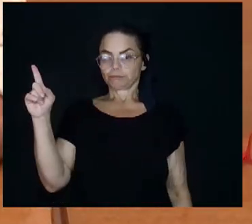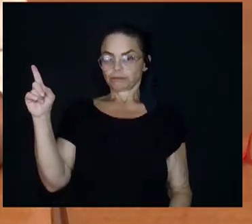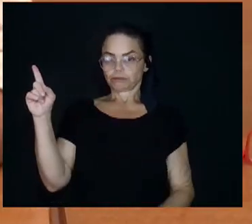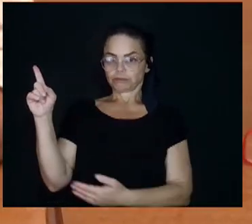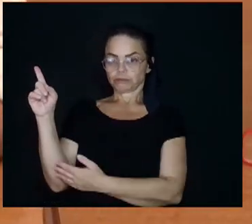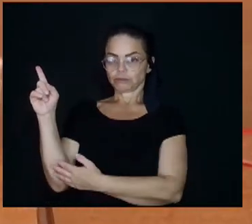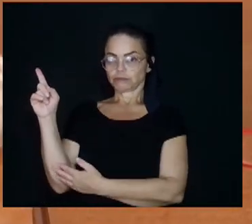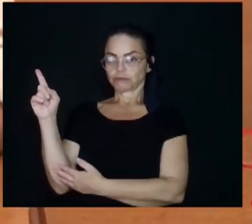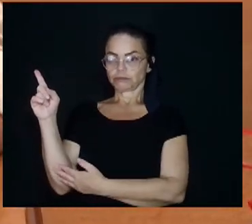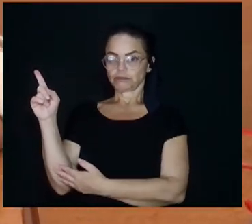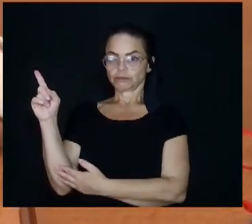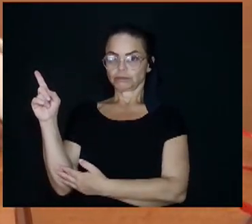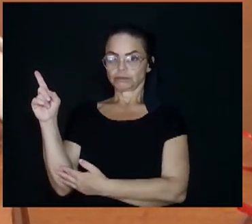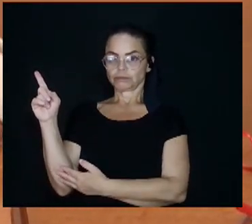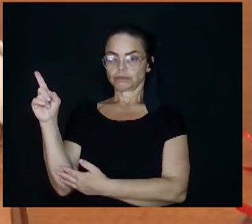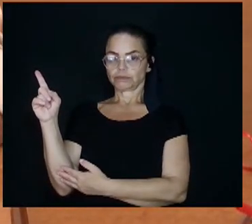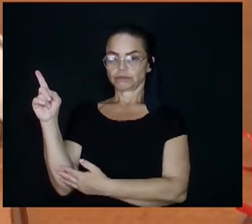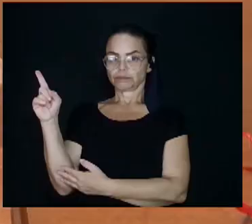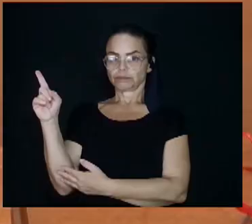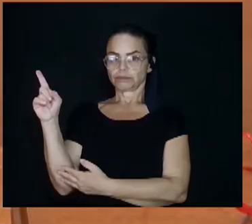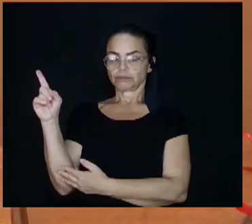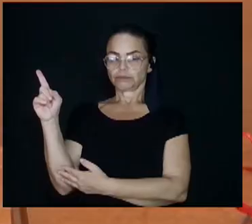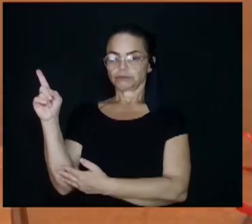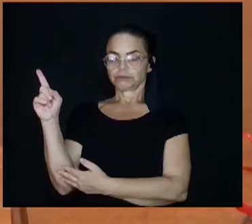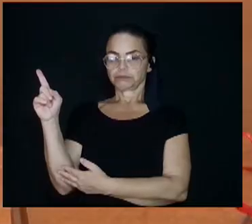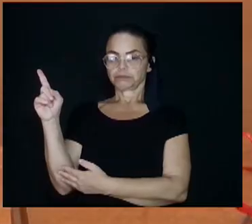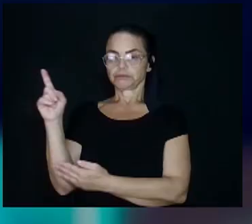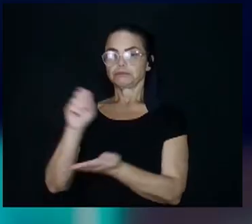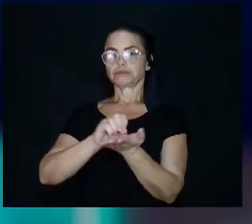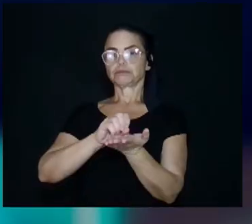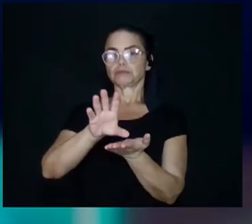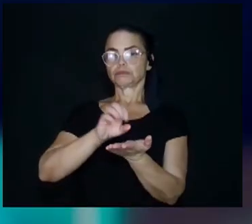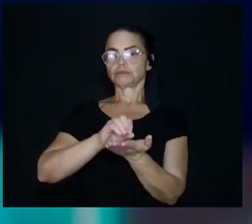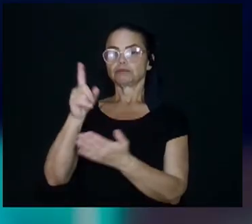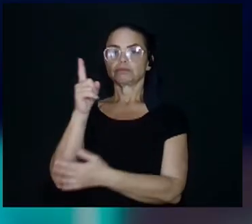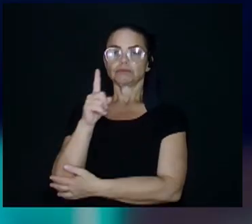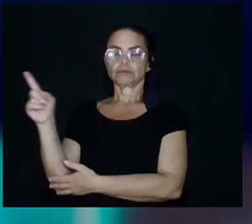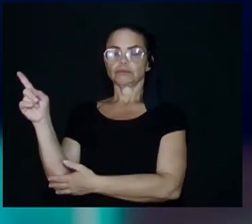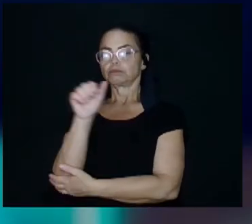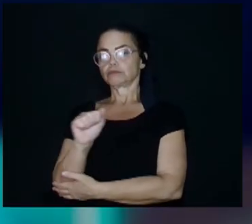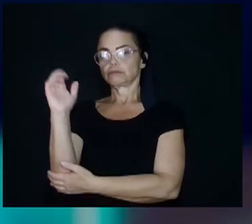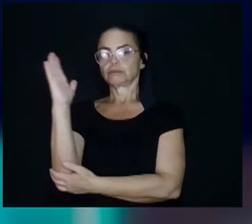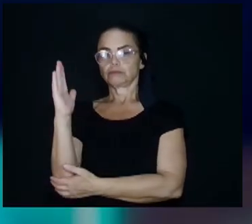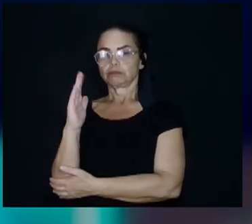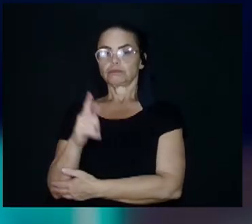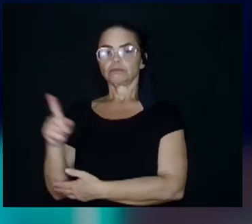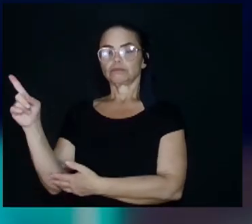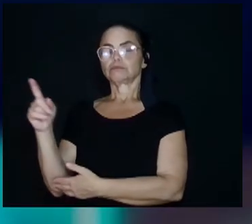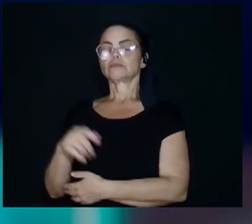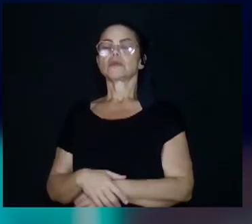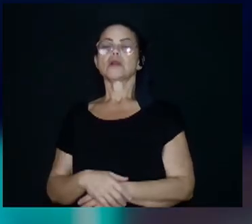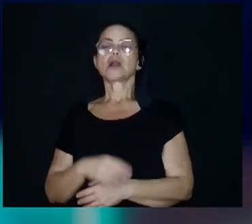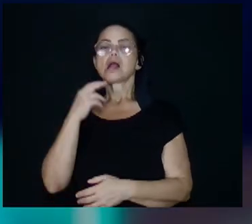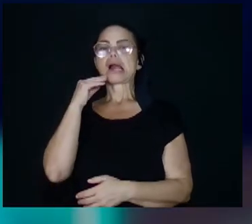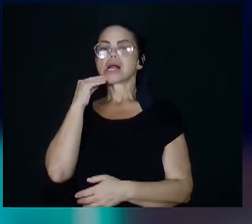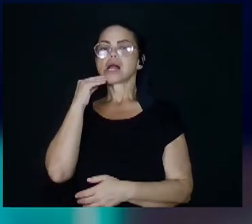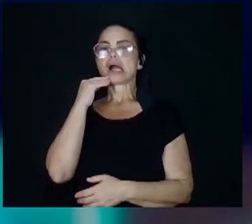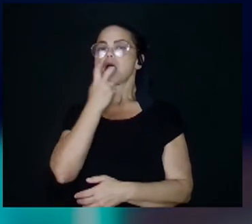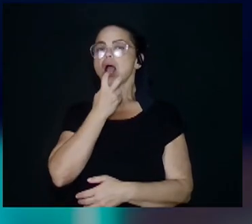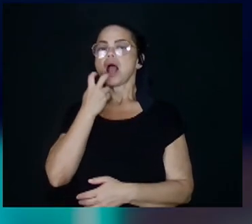um sucinto histórico nosso, tá? A Associação Brasileira de Gagueira é a mais